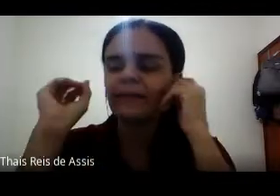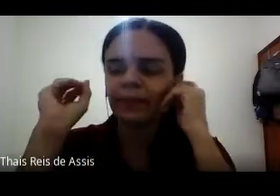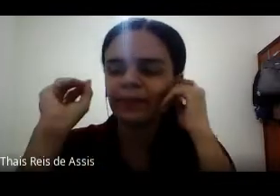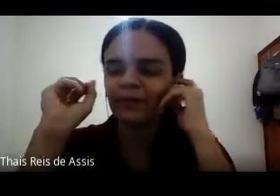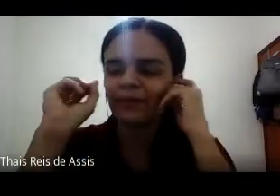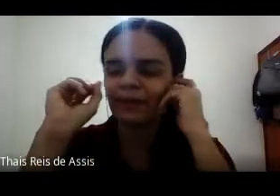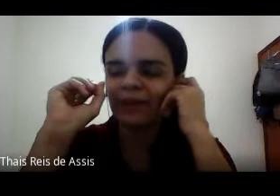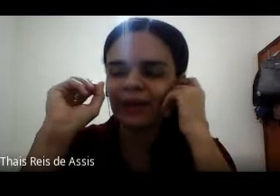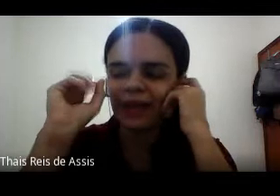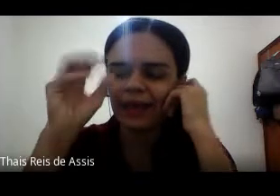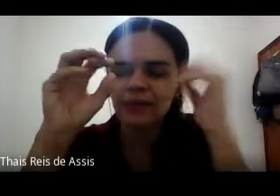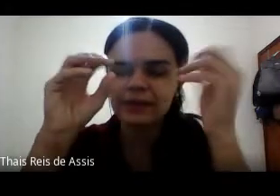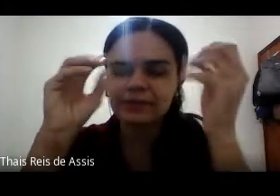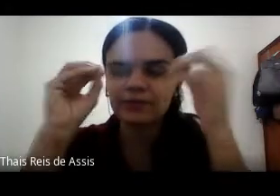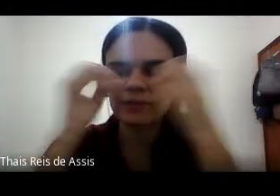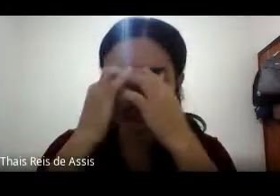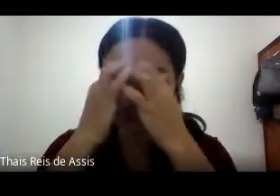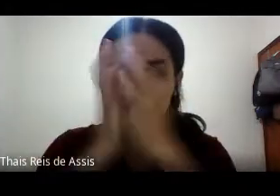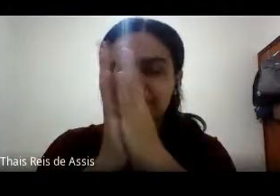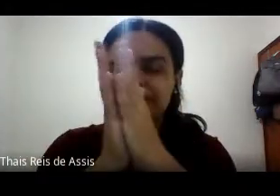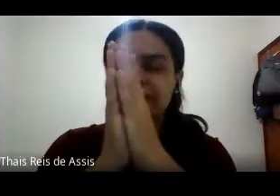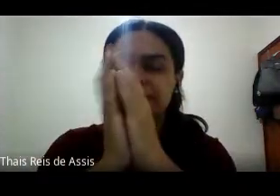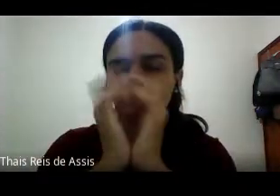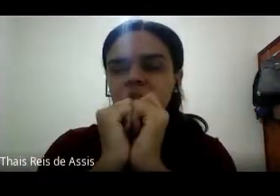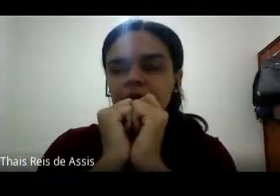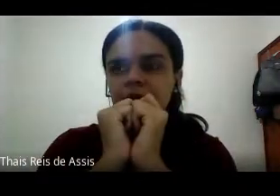Informação é como é a coisa, como eu posso dizer assim,